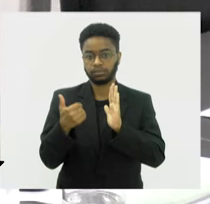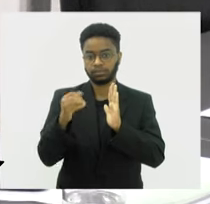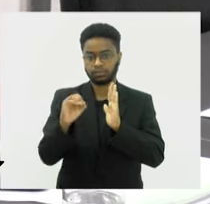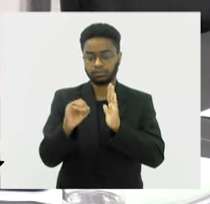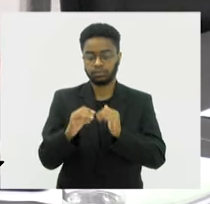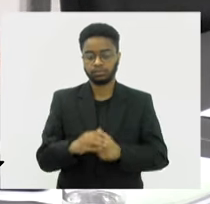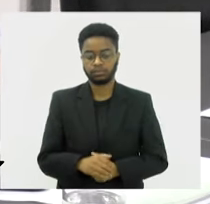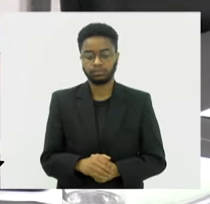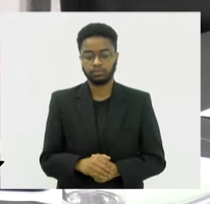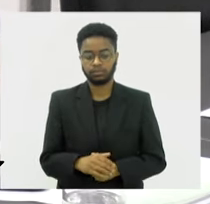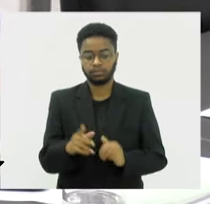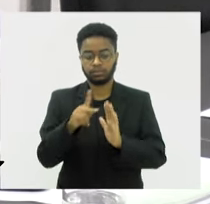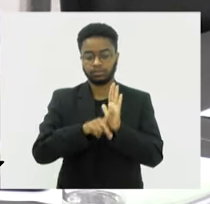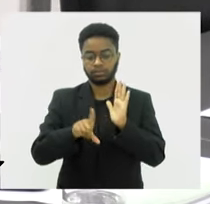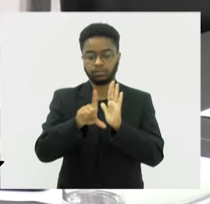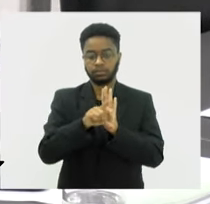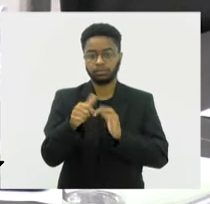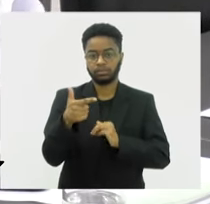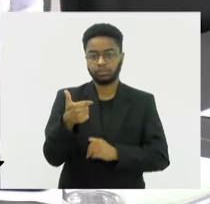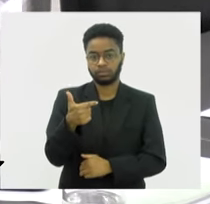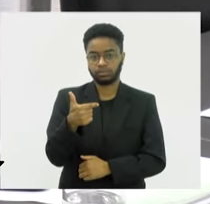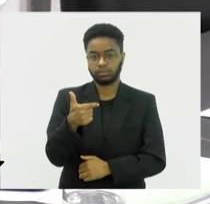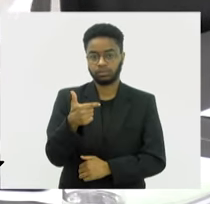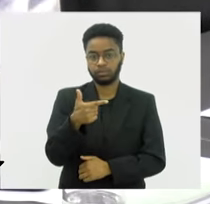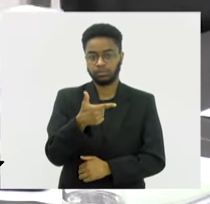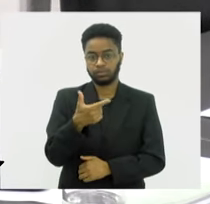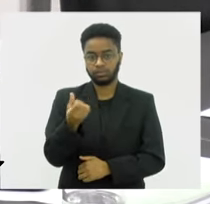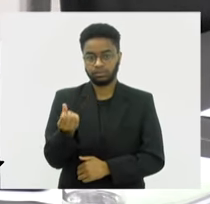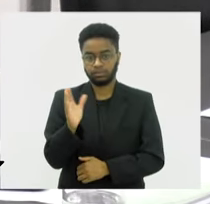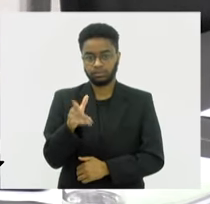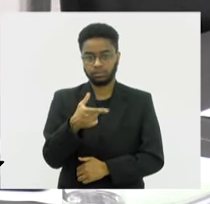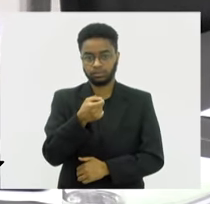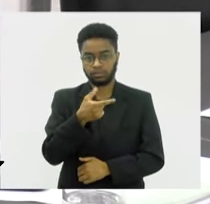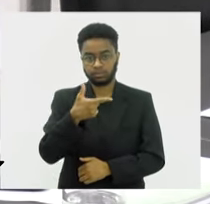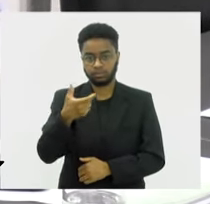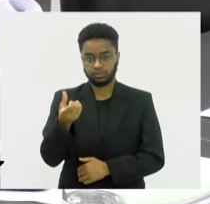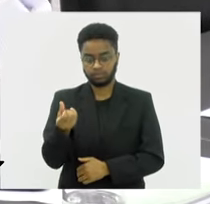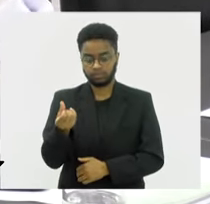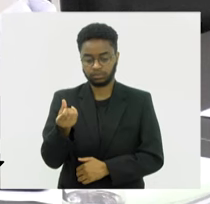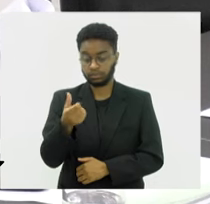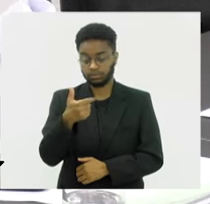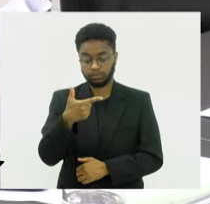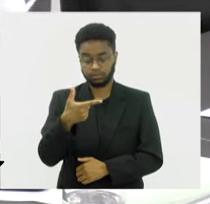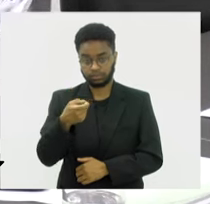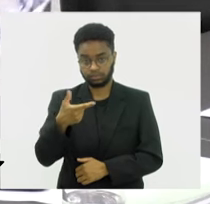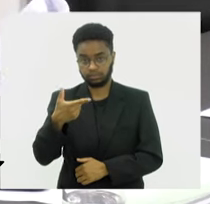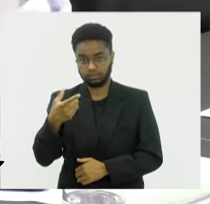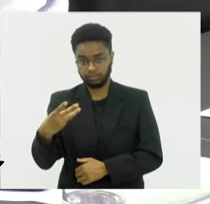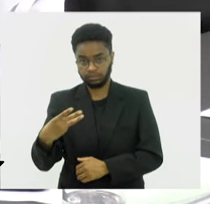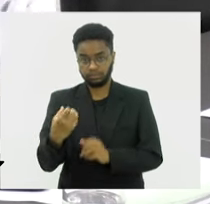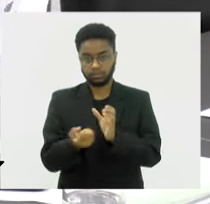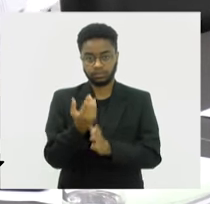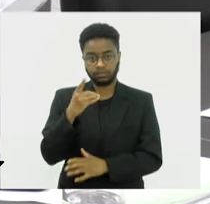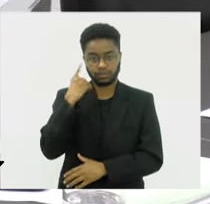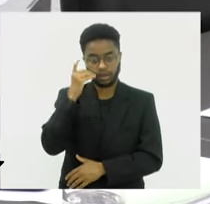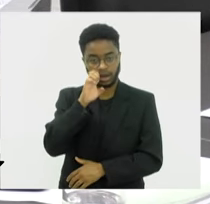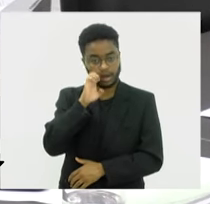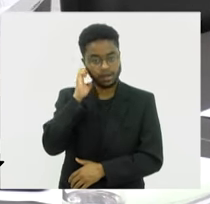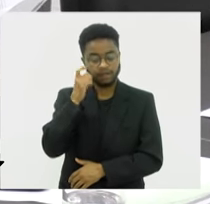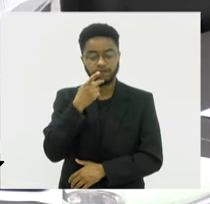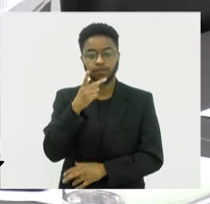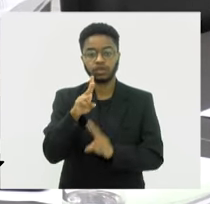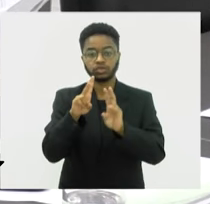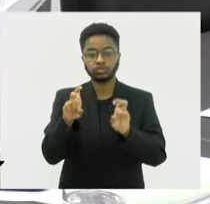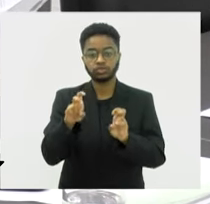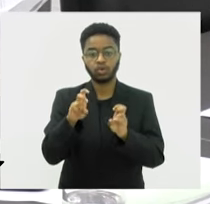pauta. Projeto de lei 1226 de 23, de autoria da deputada Élica Takimoto, que dispõe sobre o